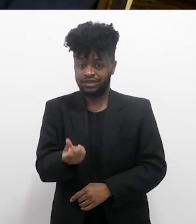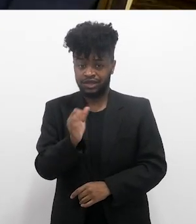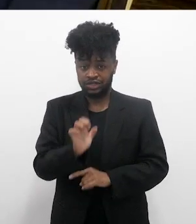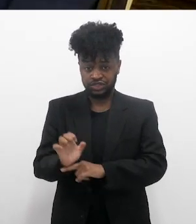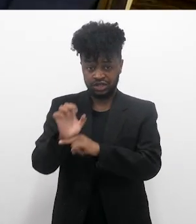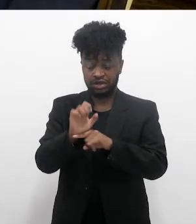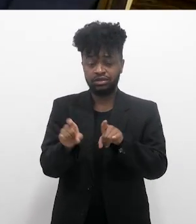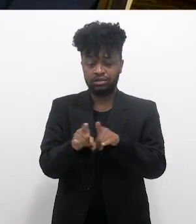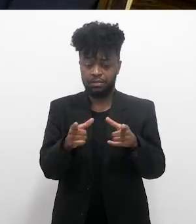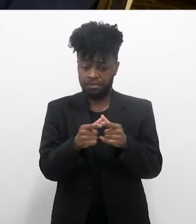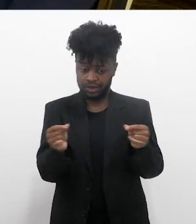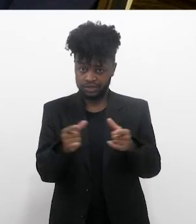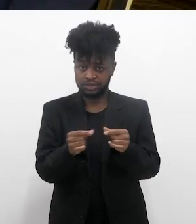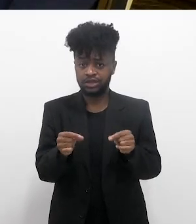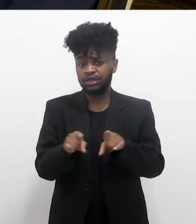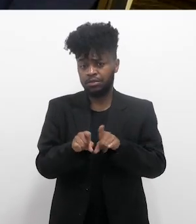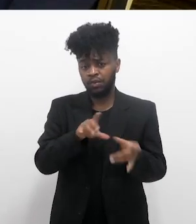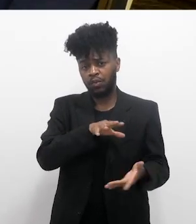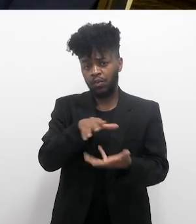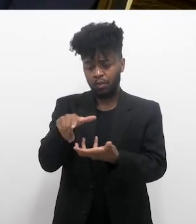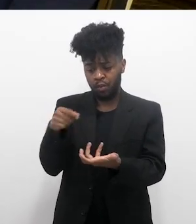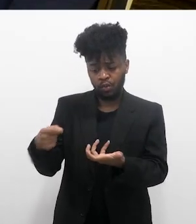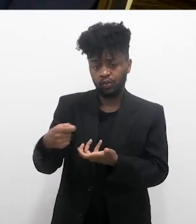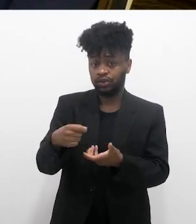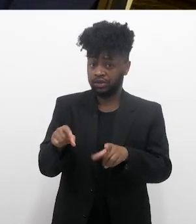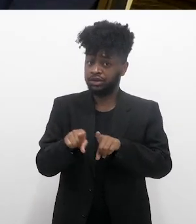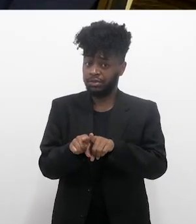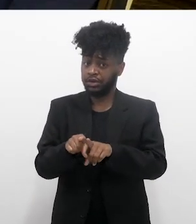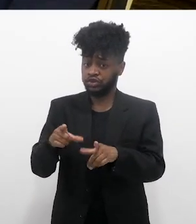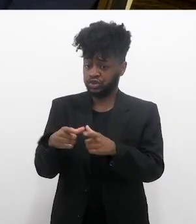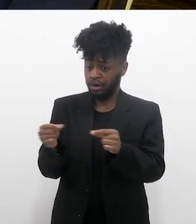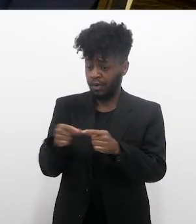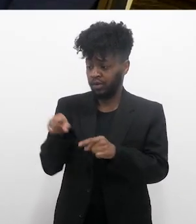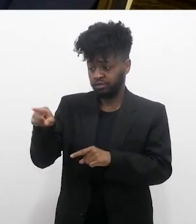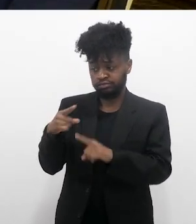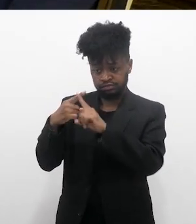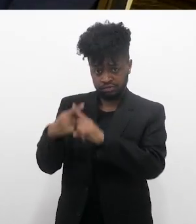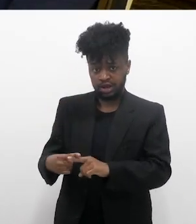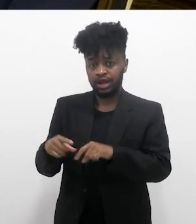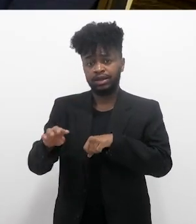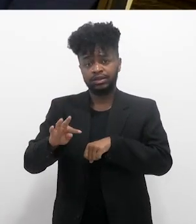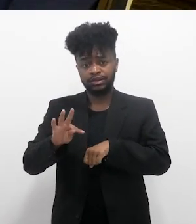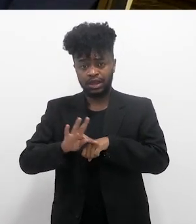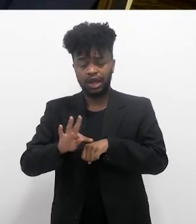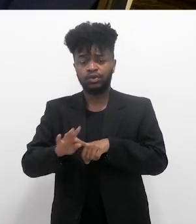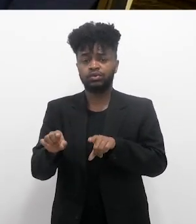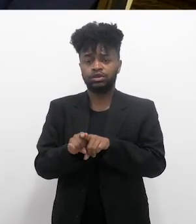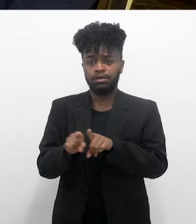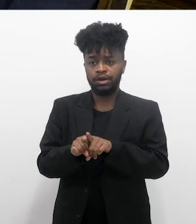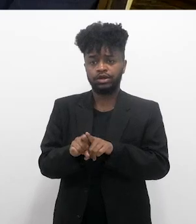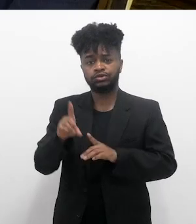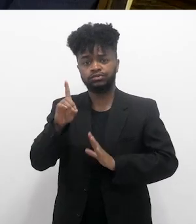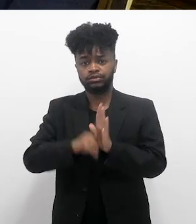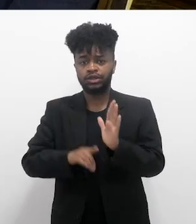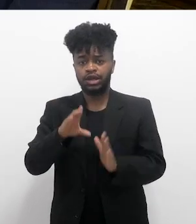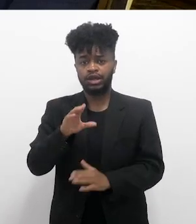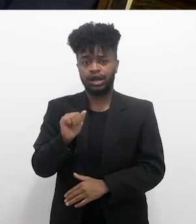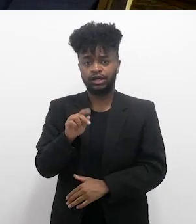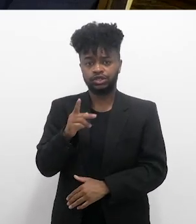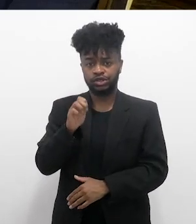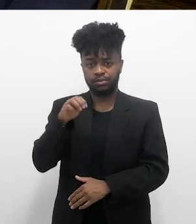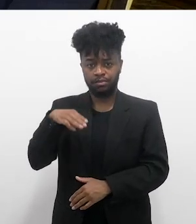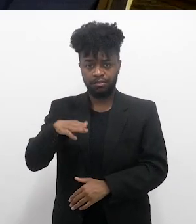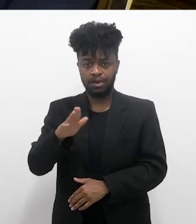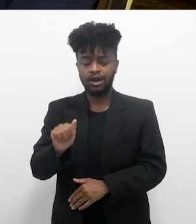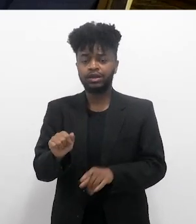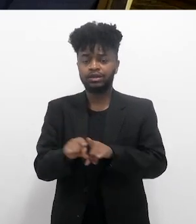Distrito Federal, e também no mundo, quiçá no Japão, onde o Zico jogou, foi técnico, é dirigente do Kashima, tem uma estátua ali no